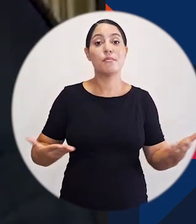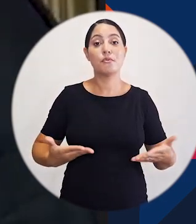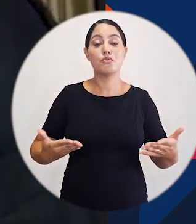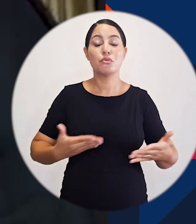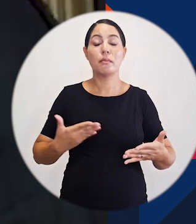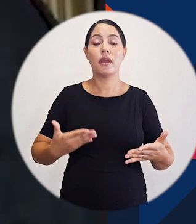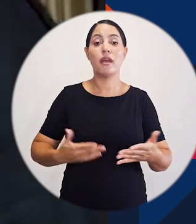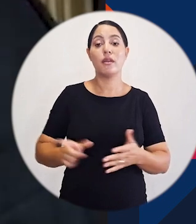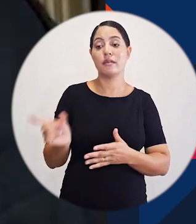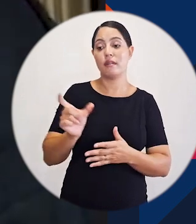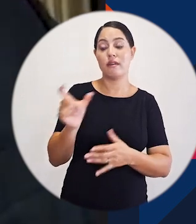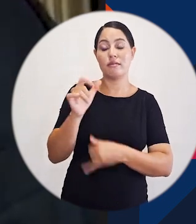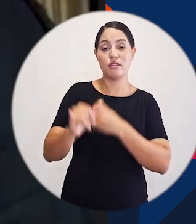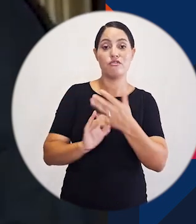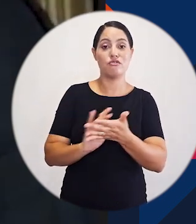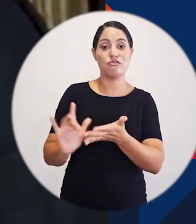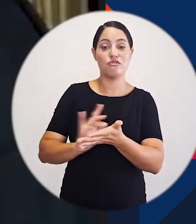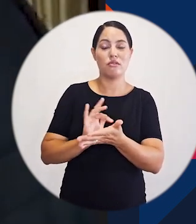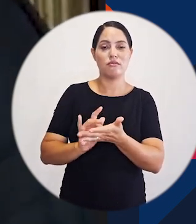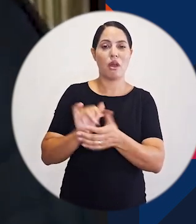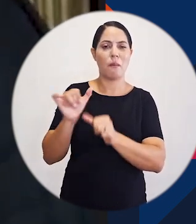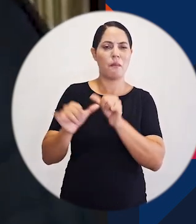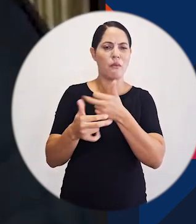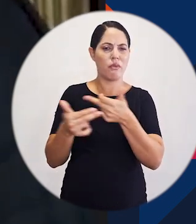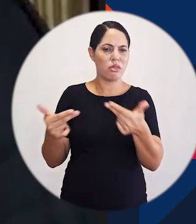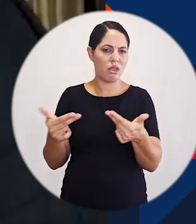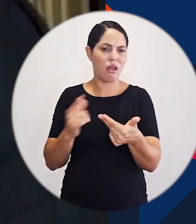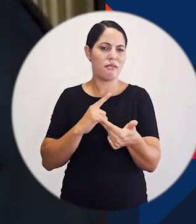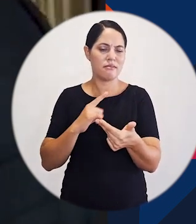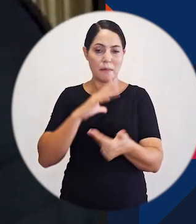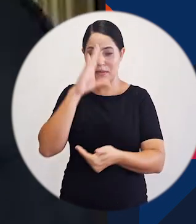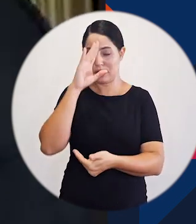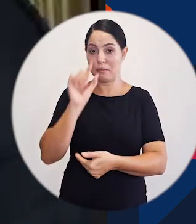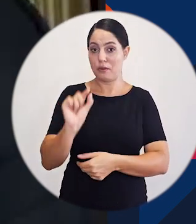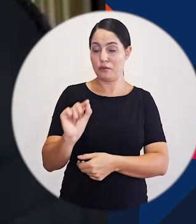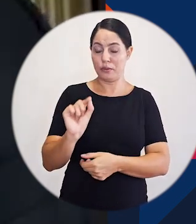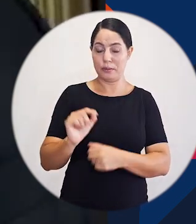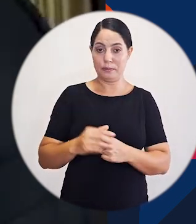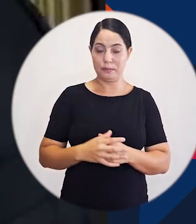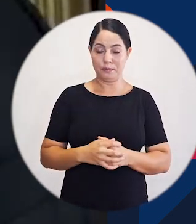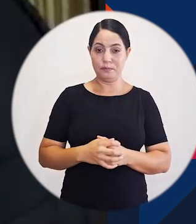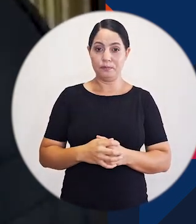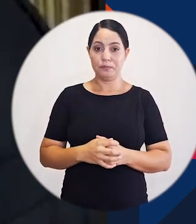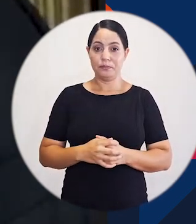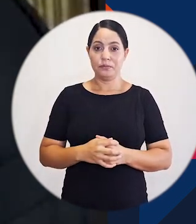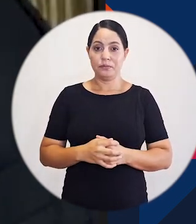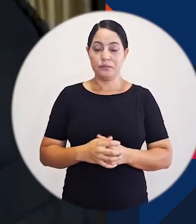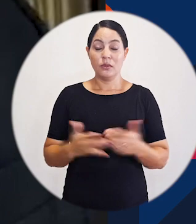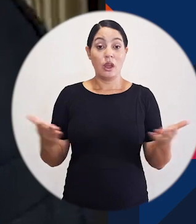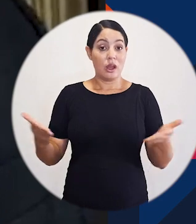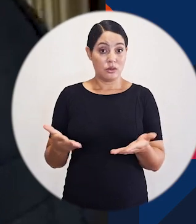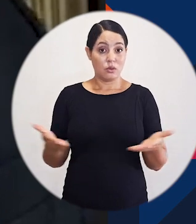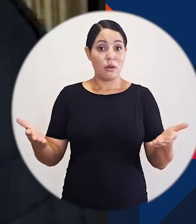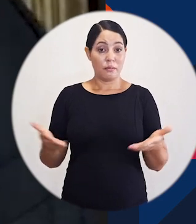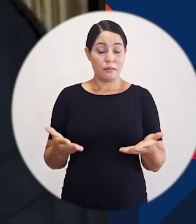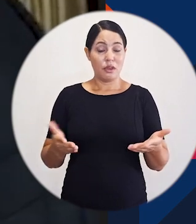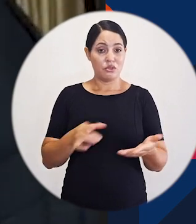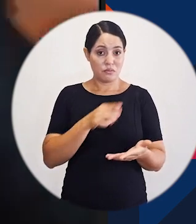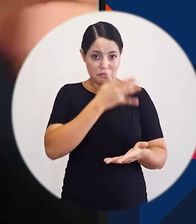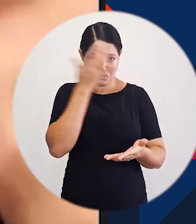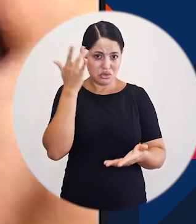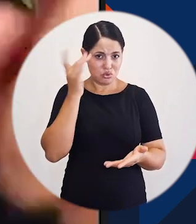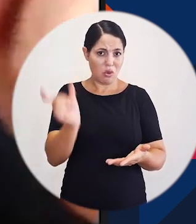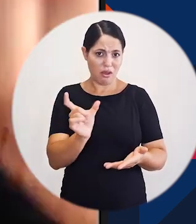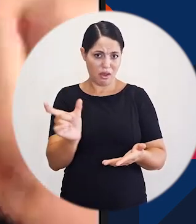recentemente, fizemos algumas modificações para torná-la ainda melhor. A principal dessas modificações é o fato de que